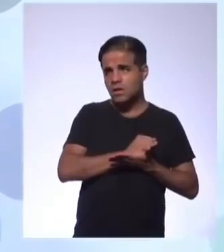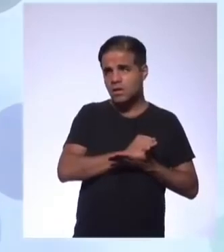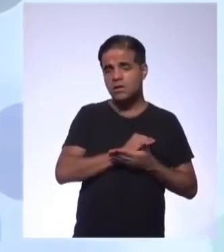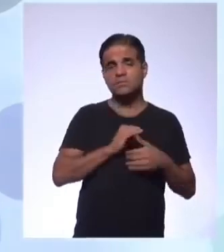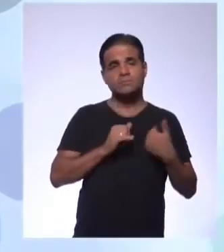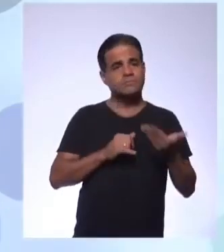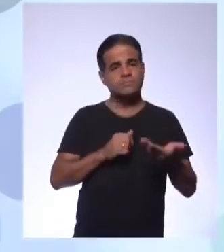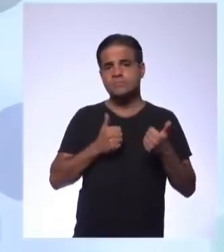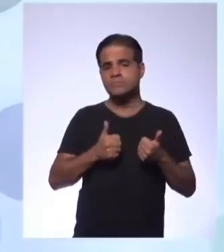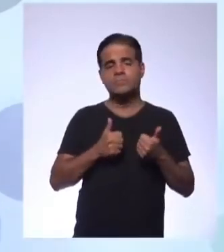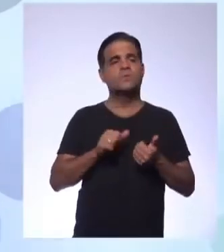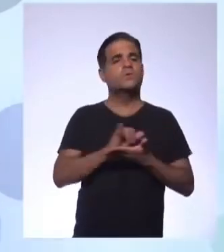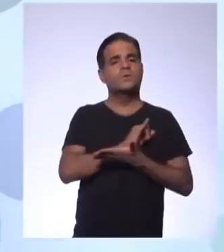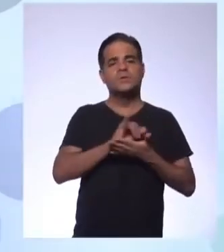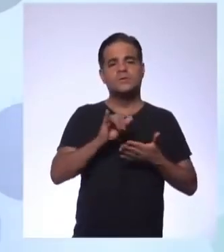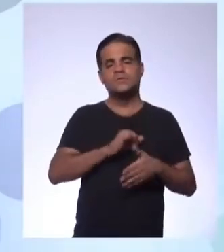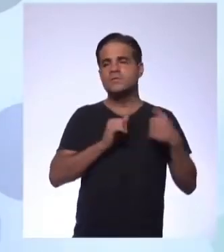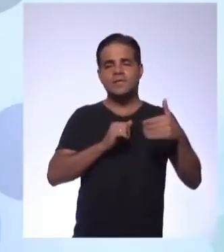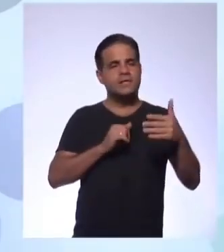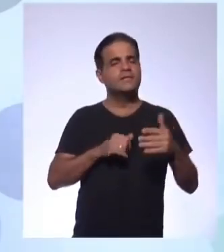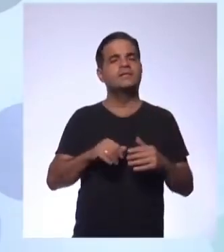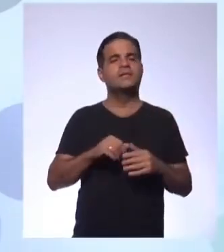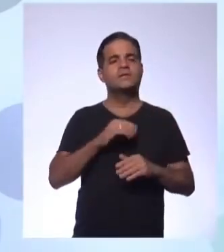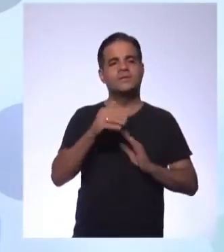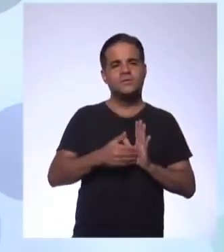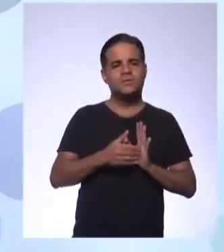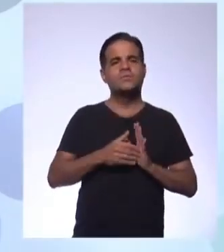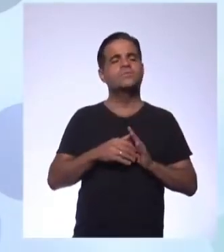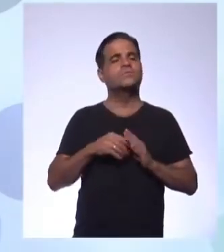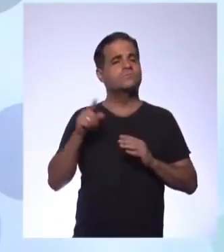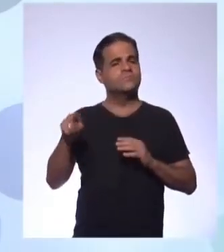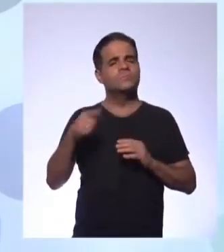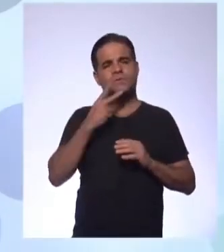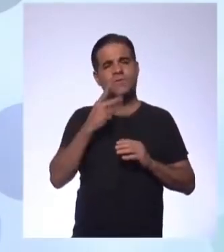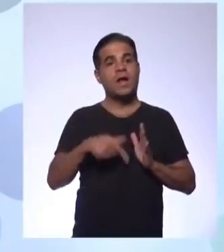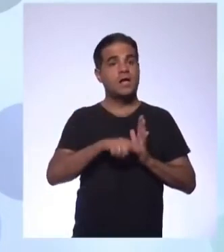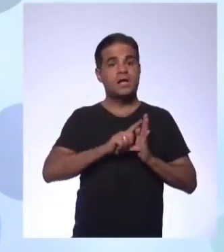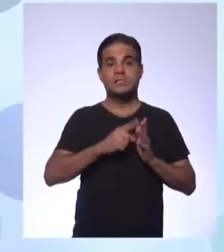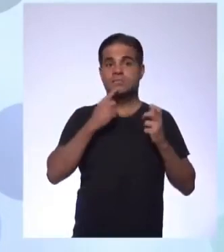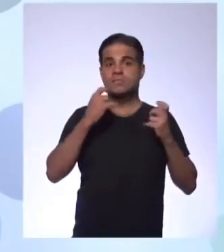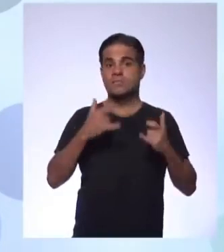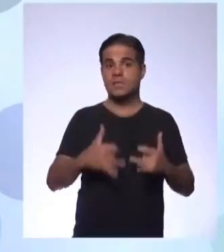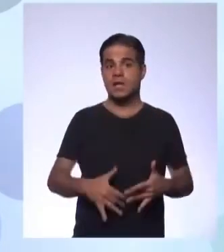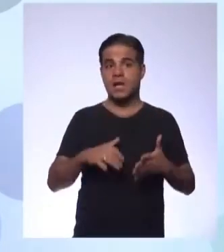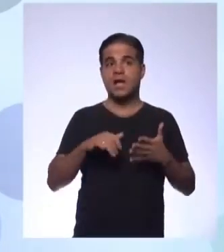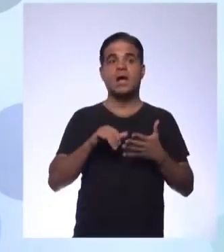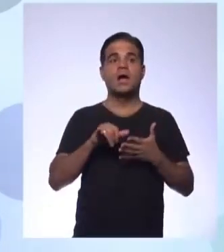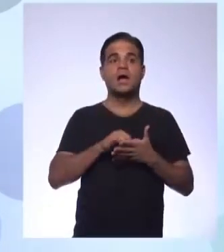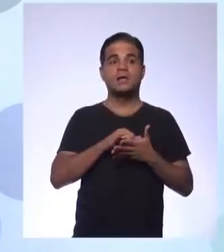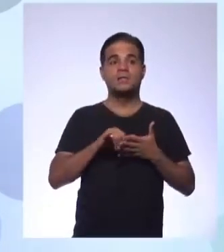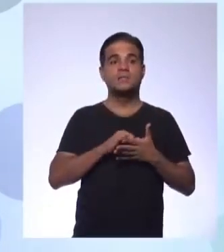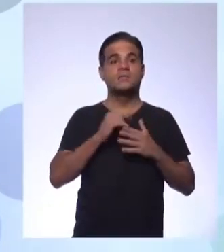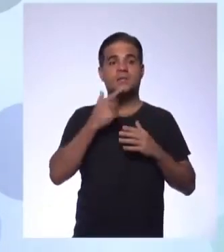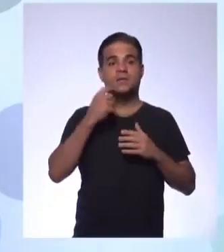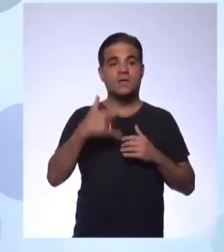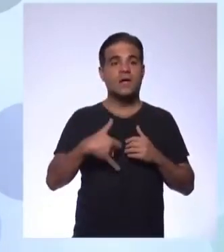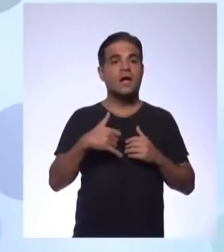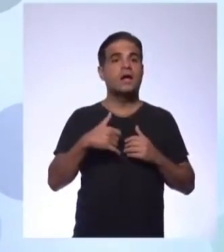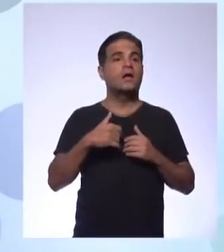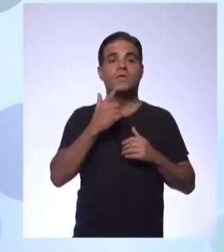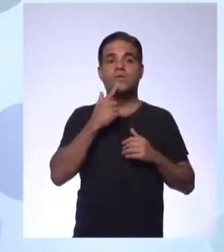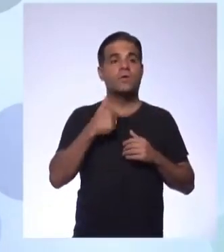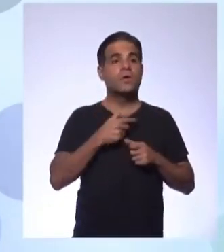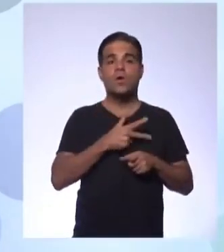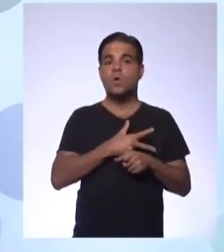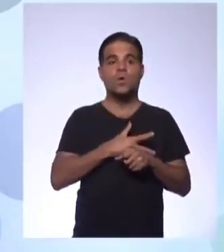York. É Nova York, até a Torre dos Vingadores fica lá, né? Mas antes de falar sobre Nova York, gente, me corrigiram aqui na produção. Eu não